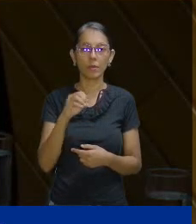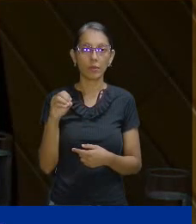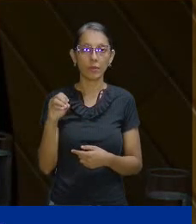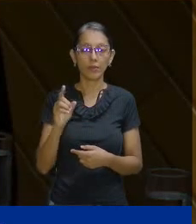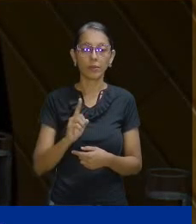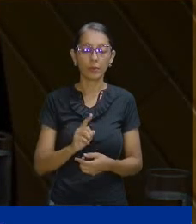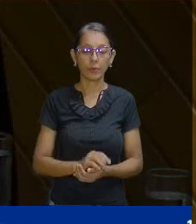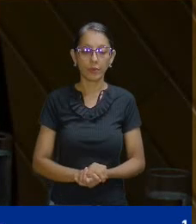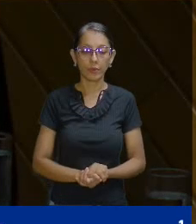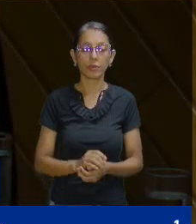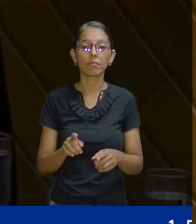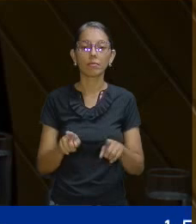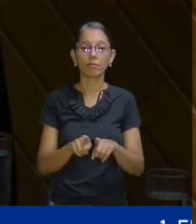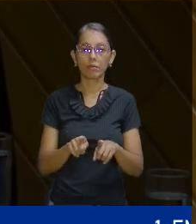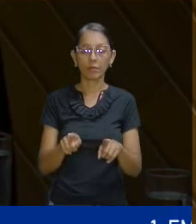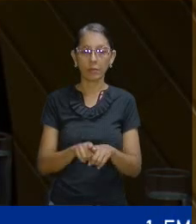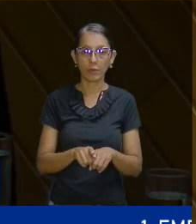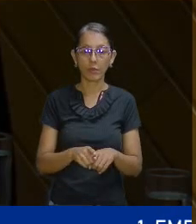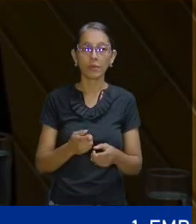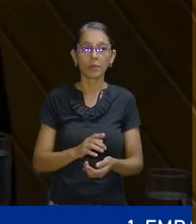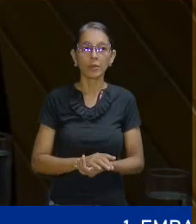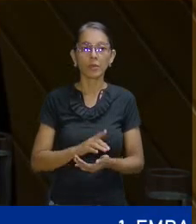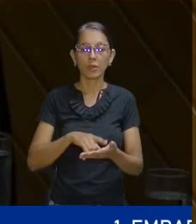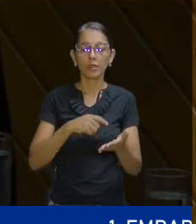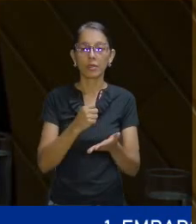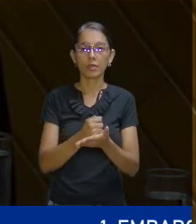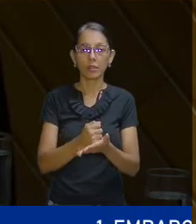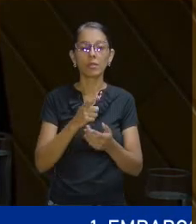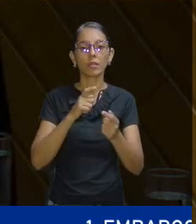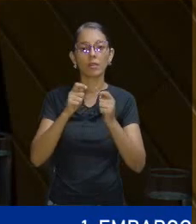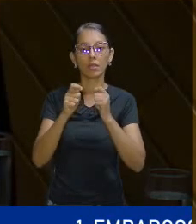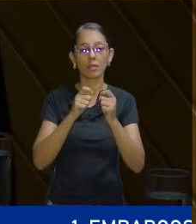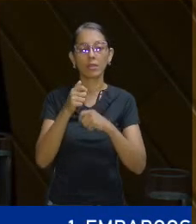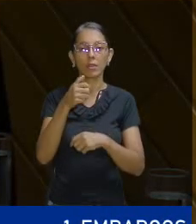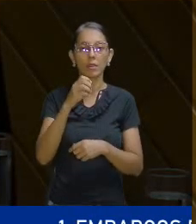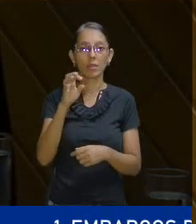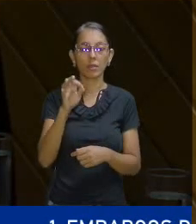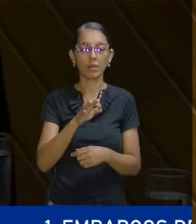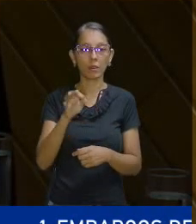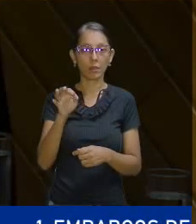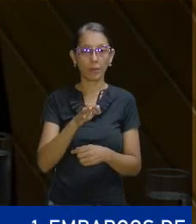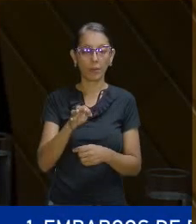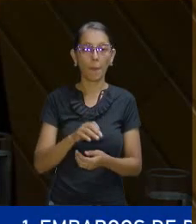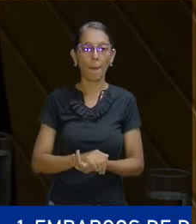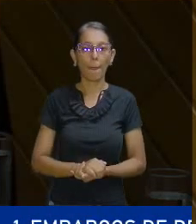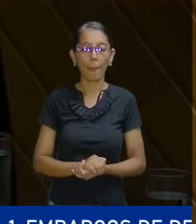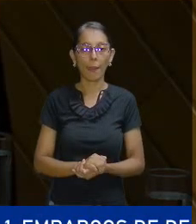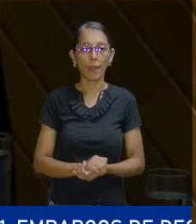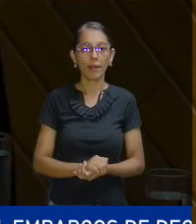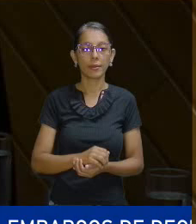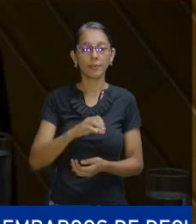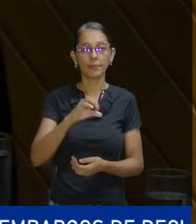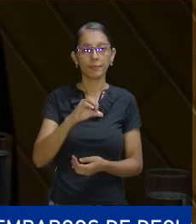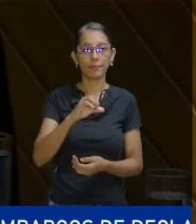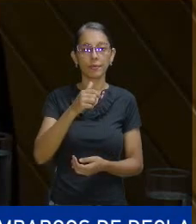Da mesma forma, limita os honorários contábeis, aliás, a 10% dessa receita e não R$